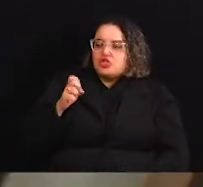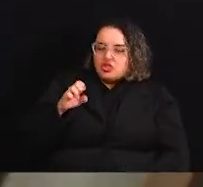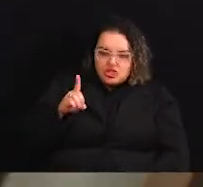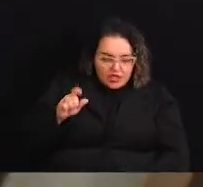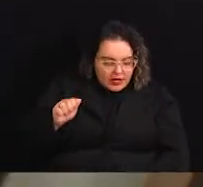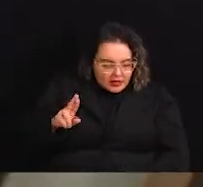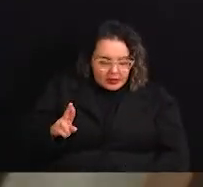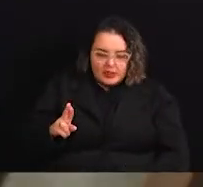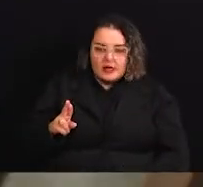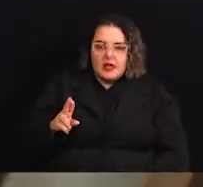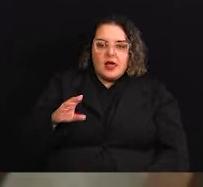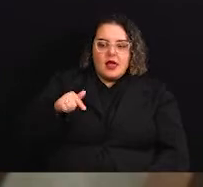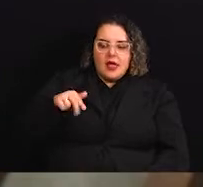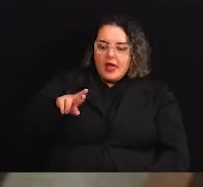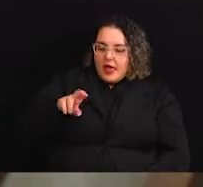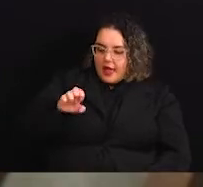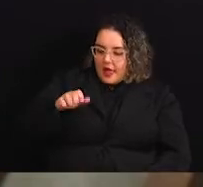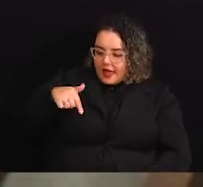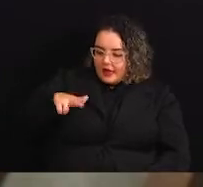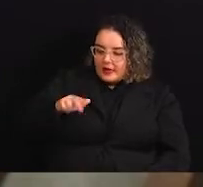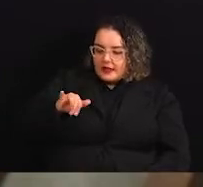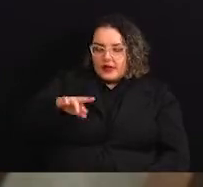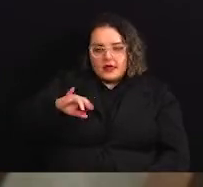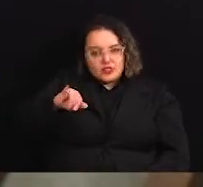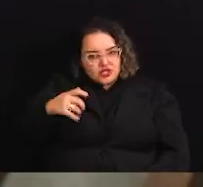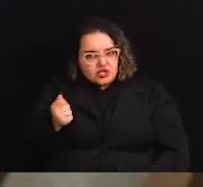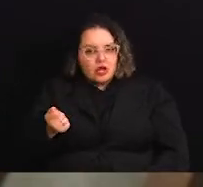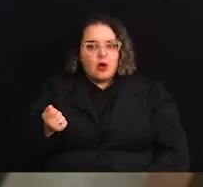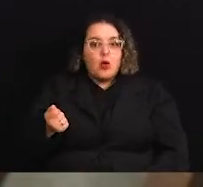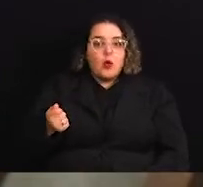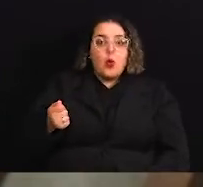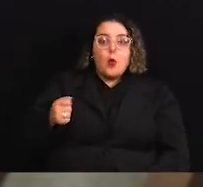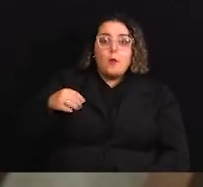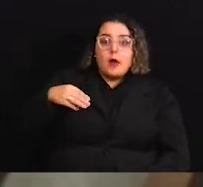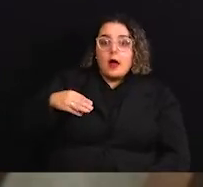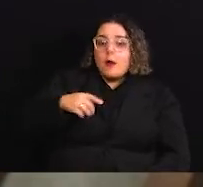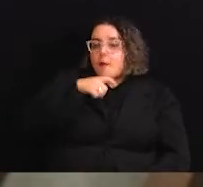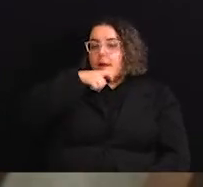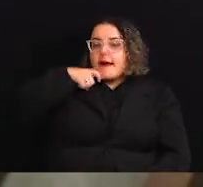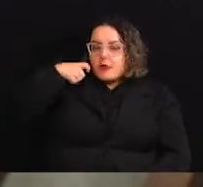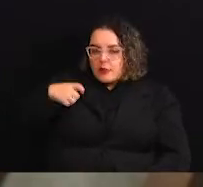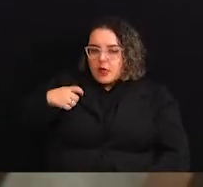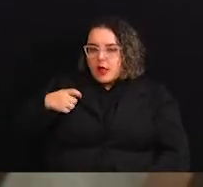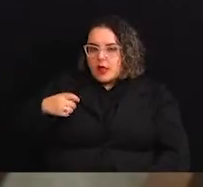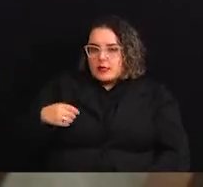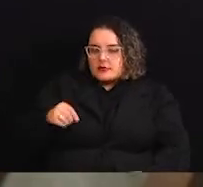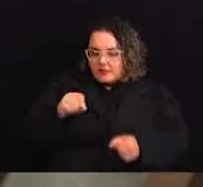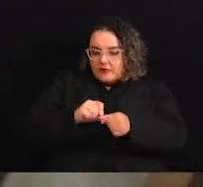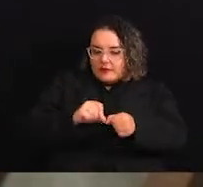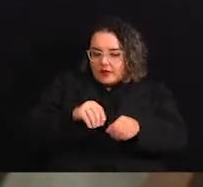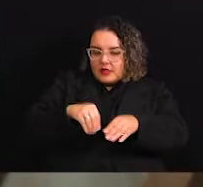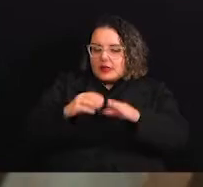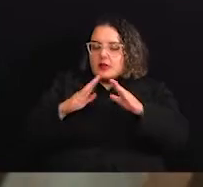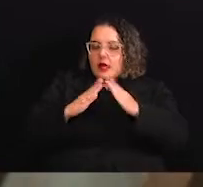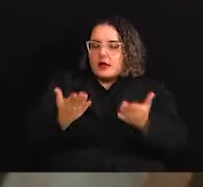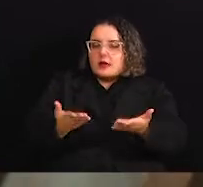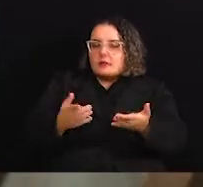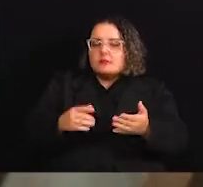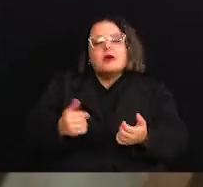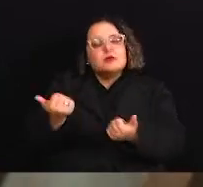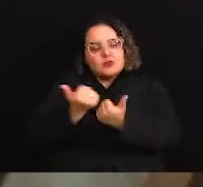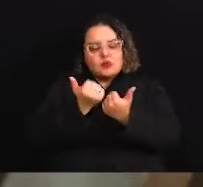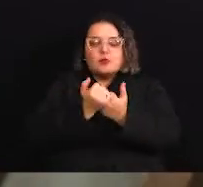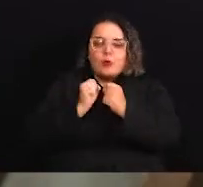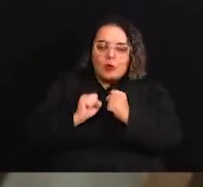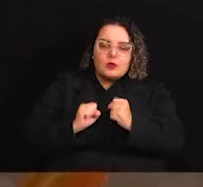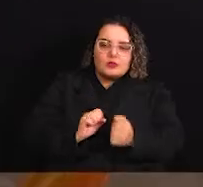cheddar, por requeijão, ou um molhinho de pimenta, ou uma maionese caseira. Uhum. Então também você pode estar substituindo, tem algumas opções aí para